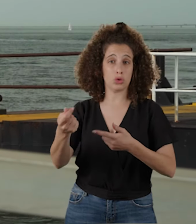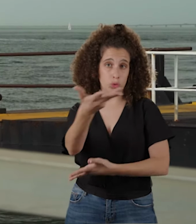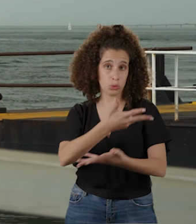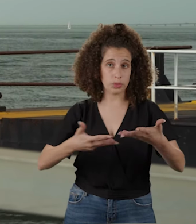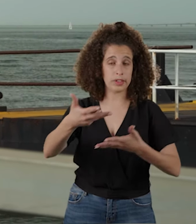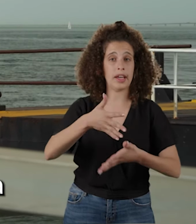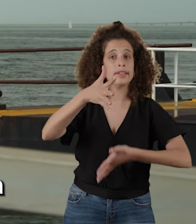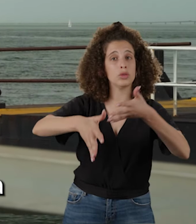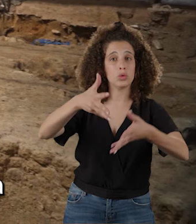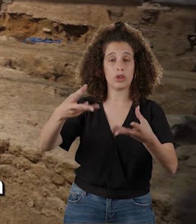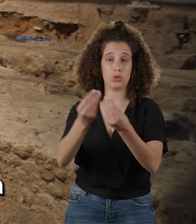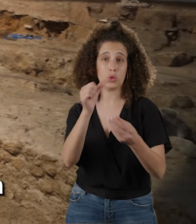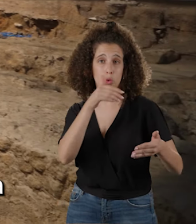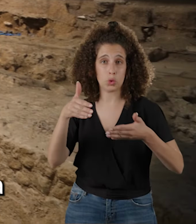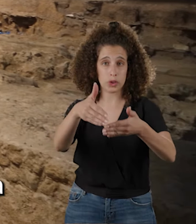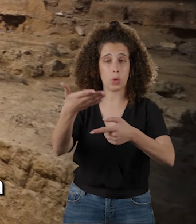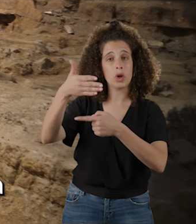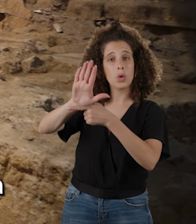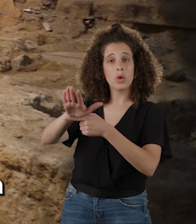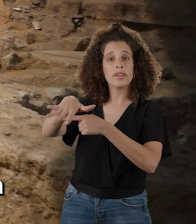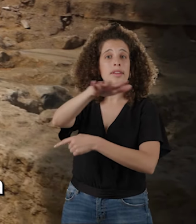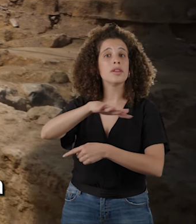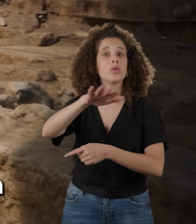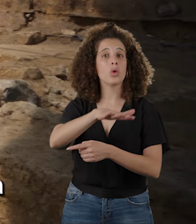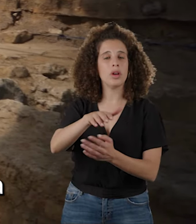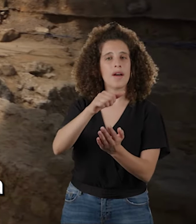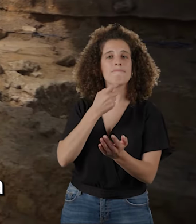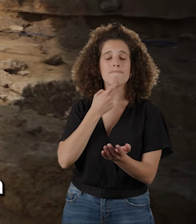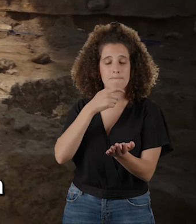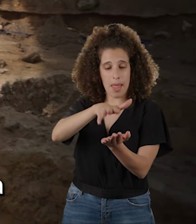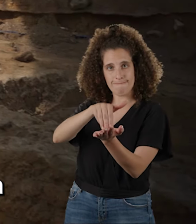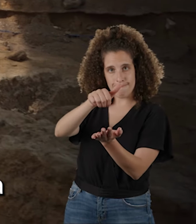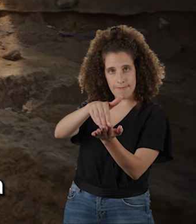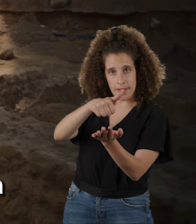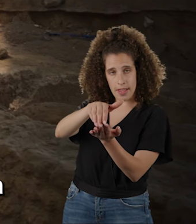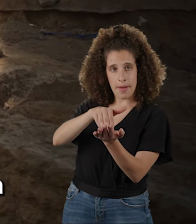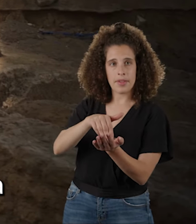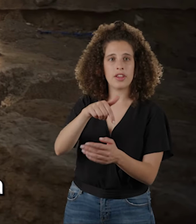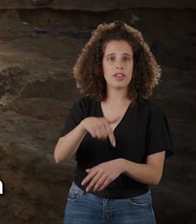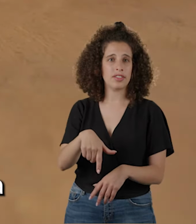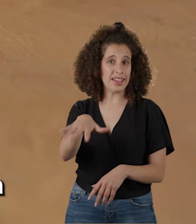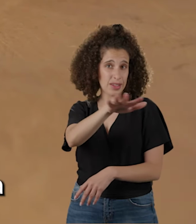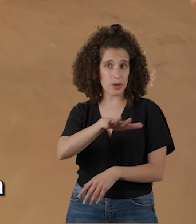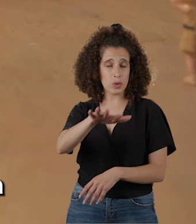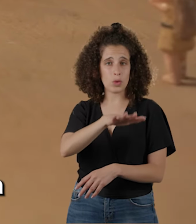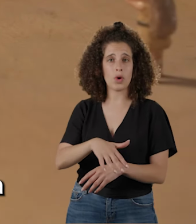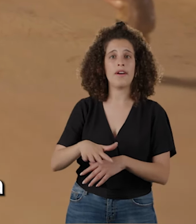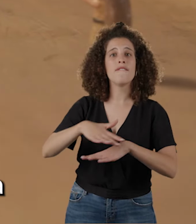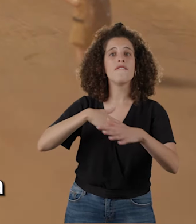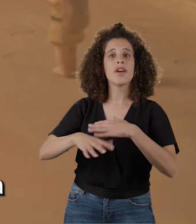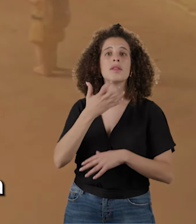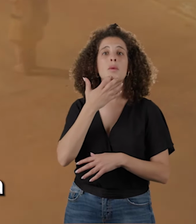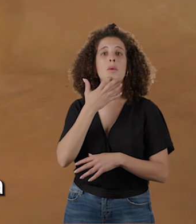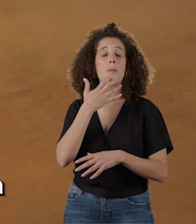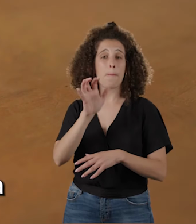junto ao rio, de que é exemplo este sítio arqueológico. Neste tipo de complexos era produzido peixe salgado